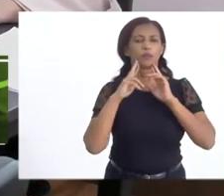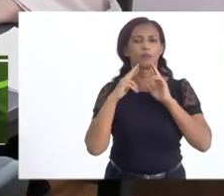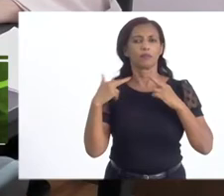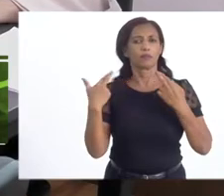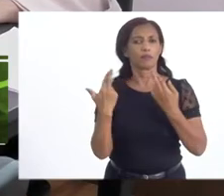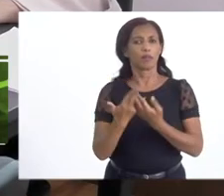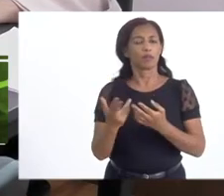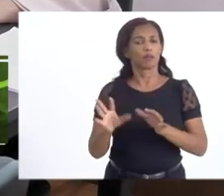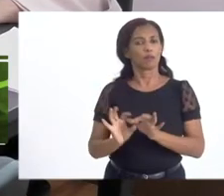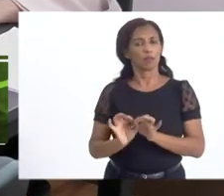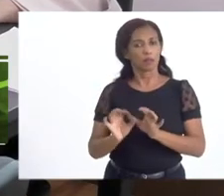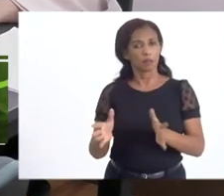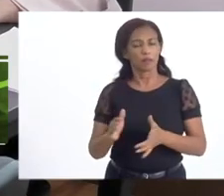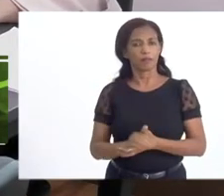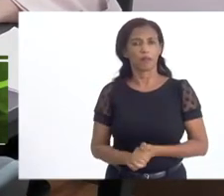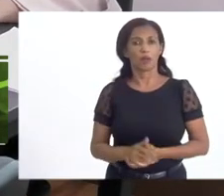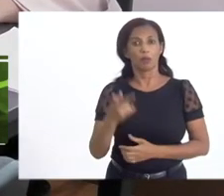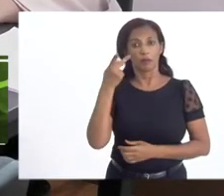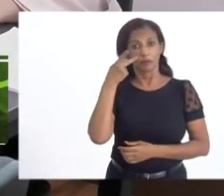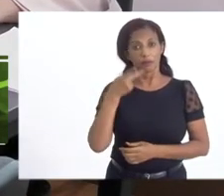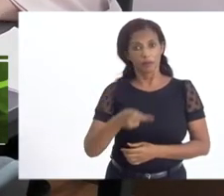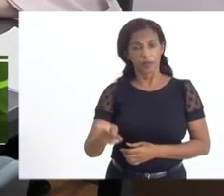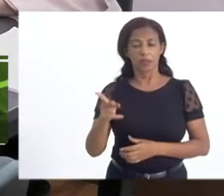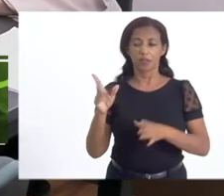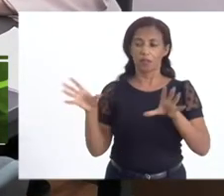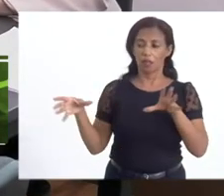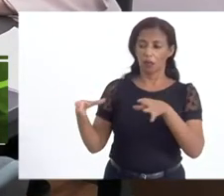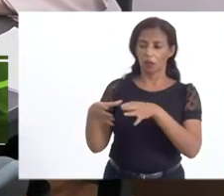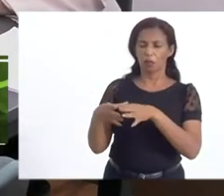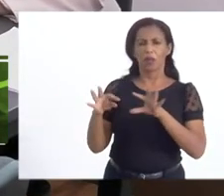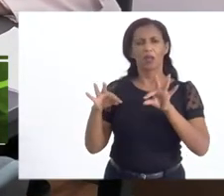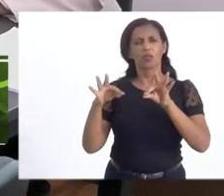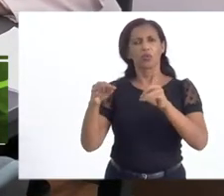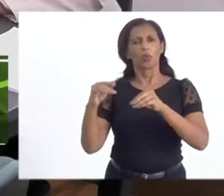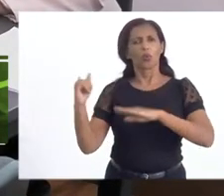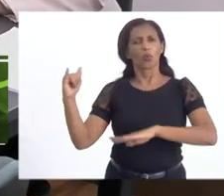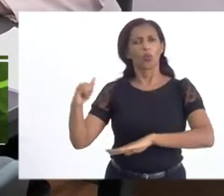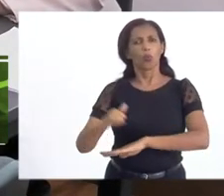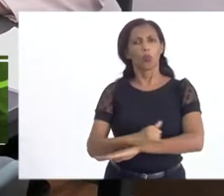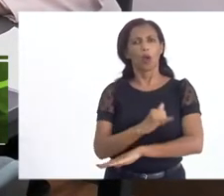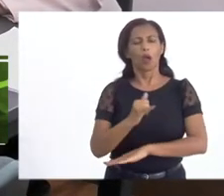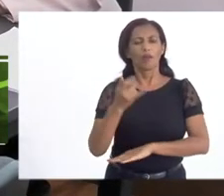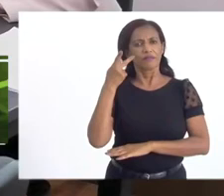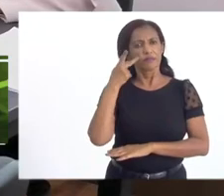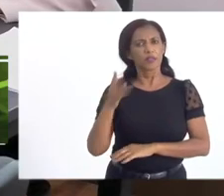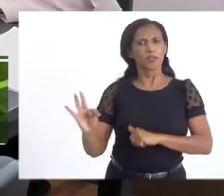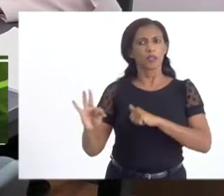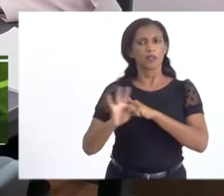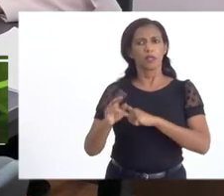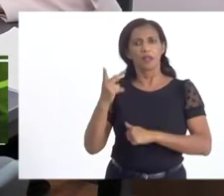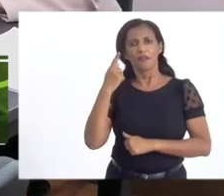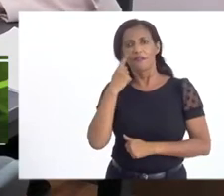reunião, deliberar uma visita à comissão, a todos os aeroportos, uma visita técnica